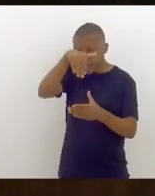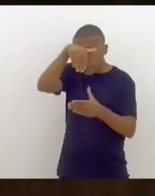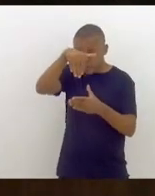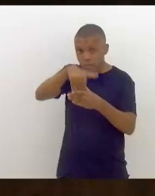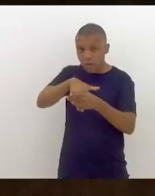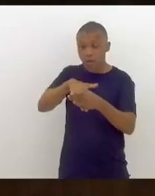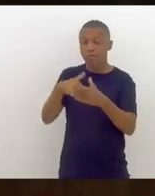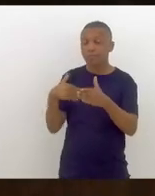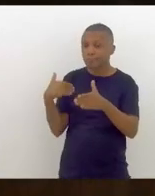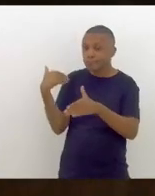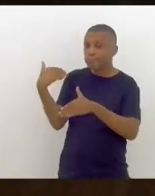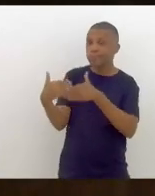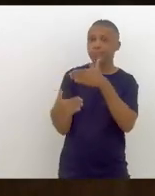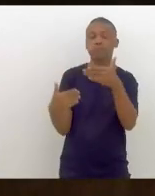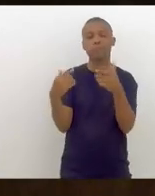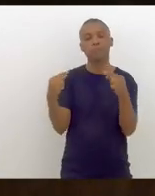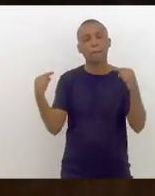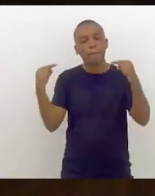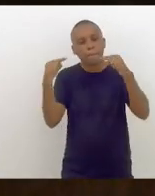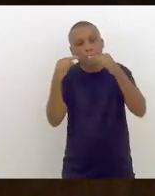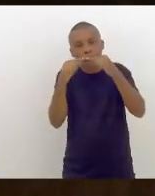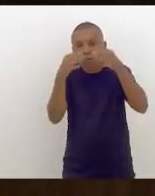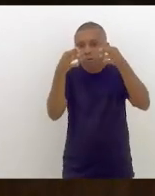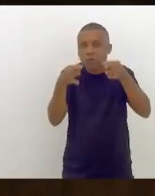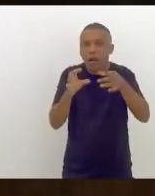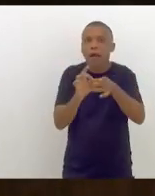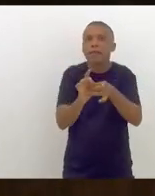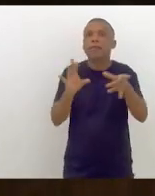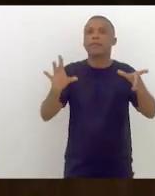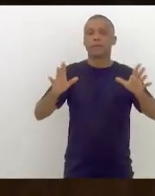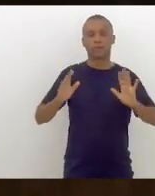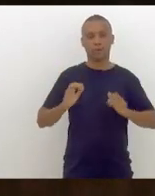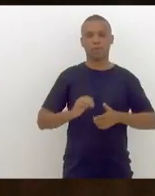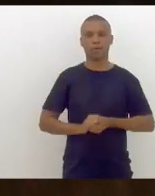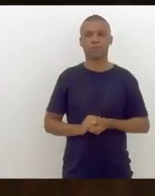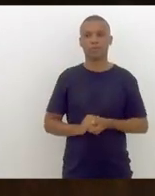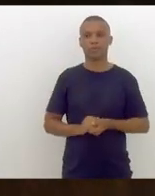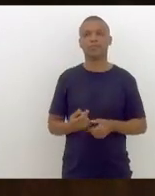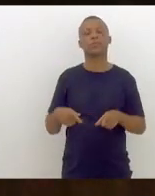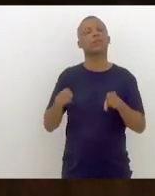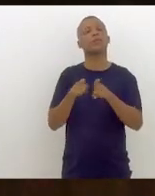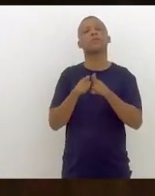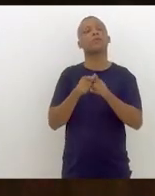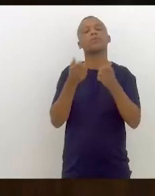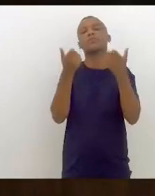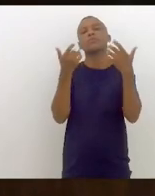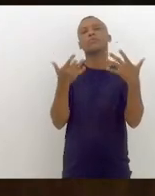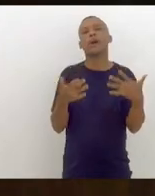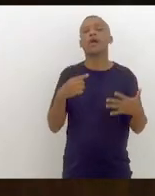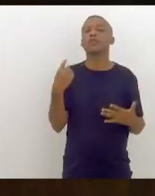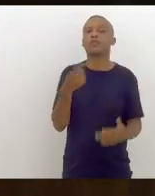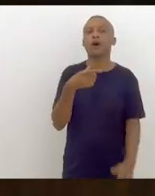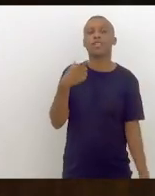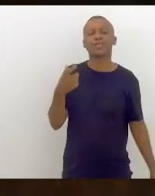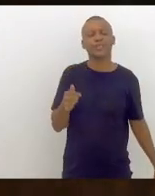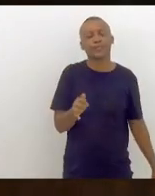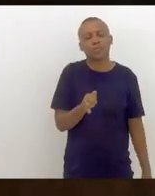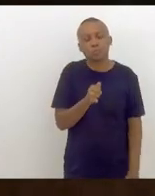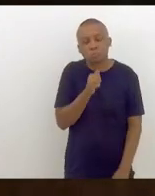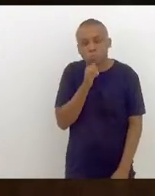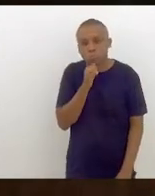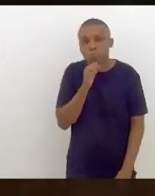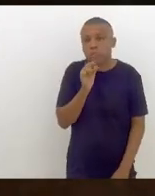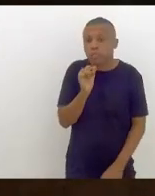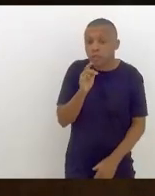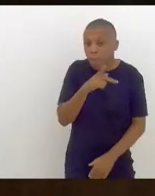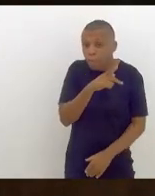transcorreu dentro dos limites Democráticos e dizer que a gente lamenta que o